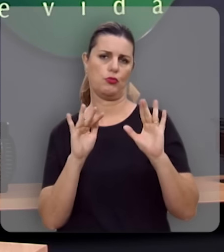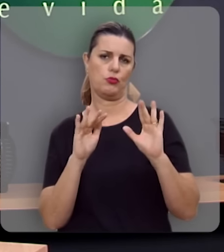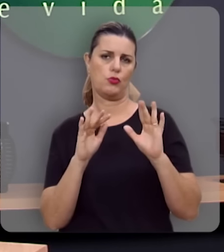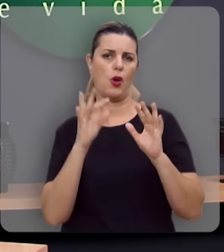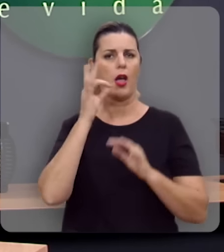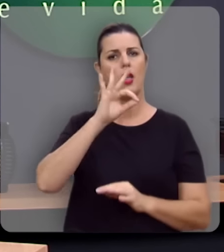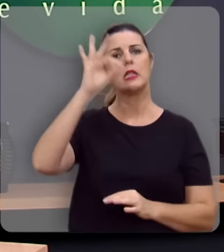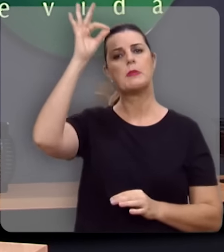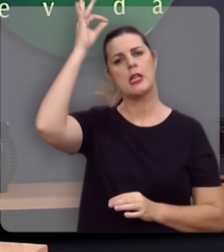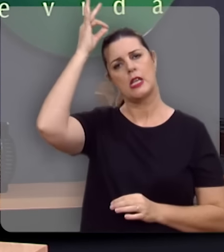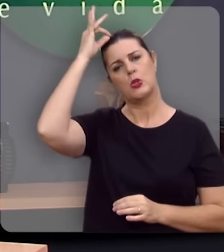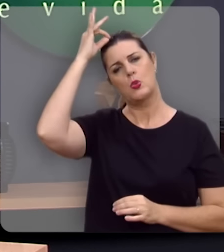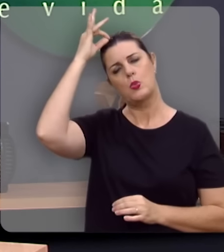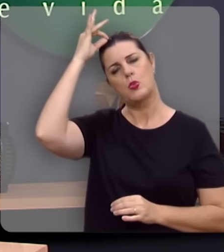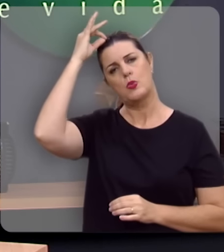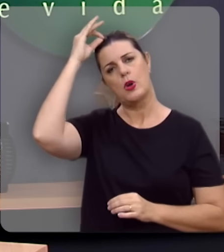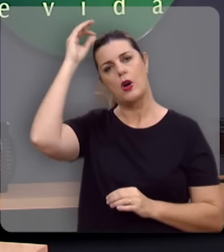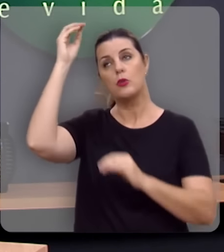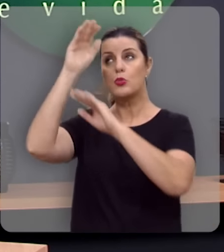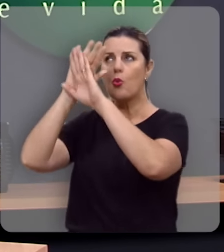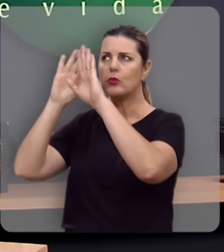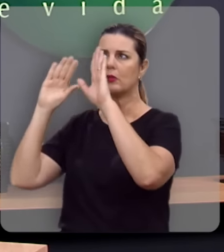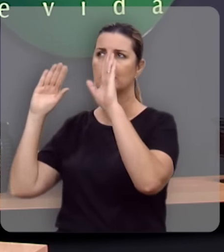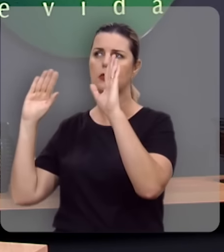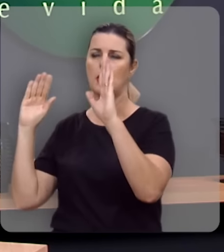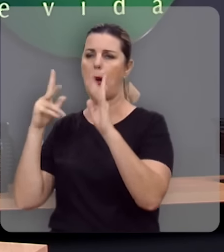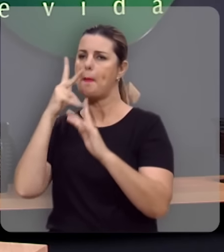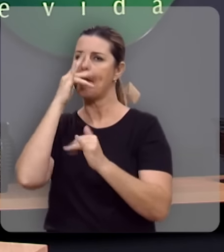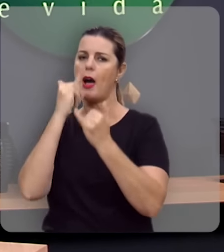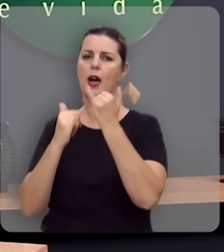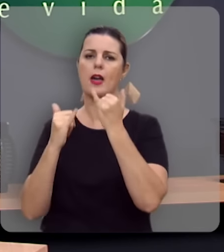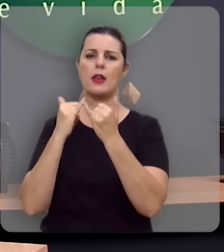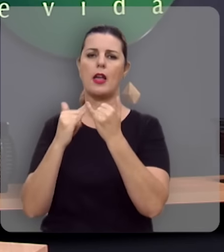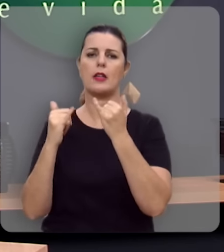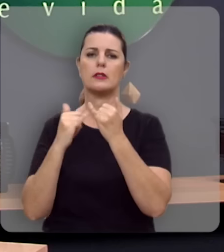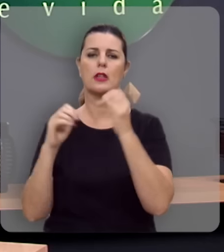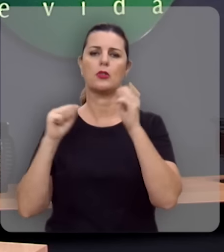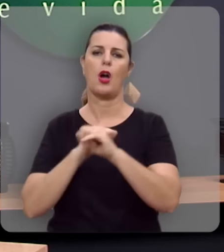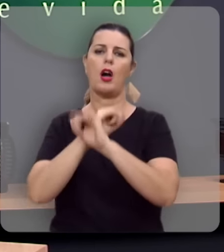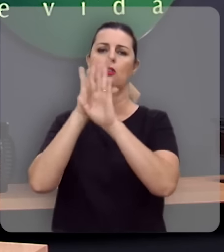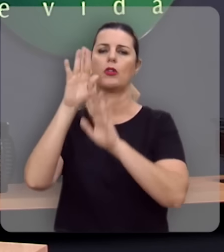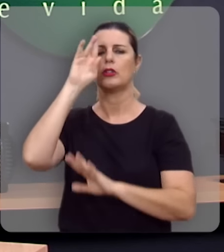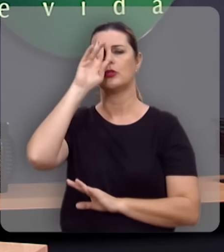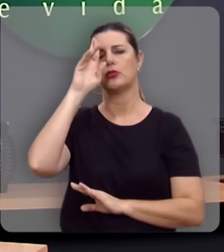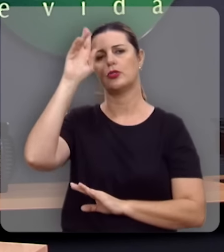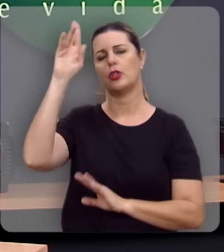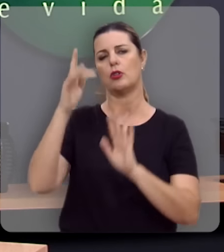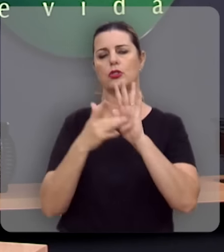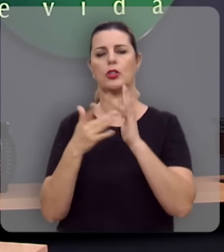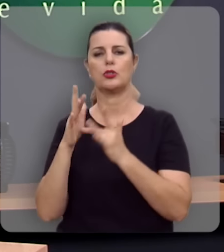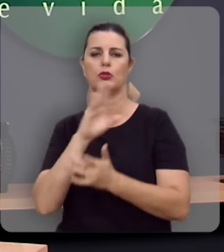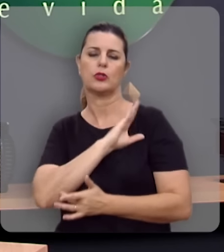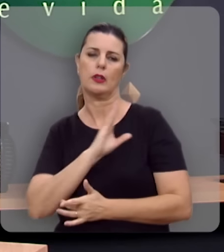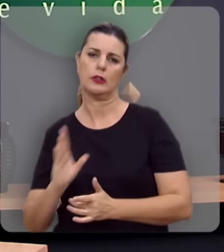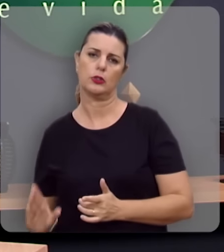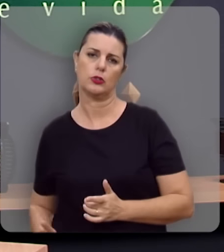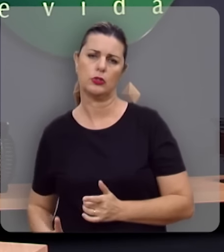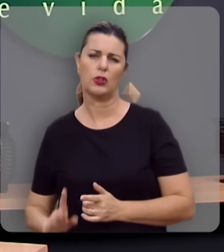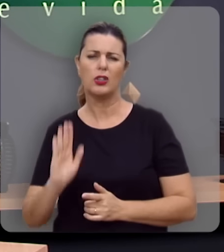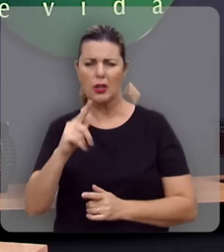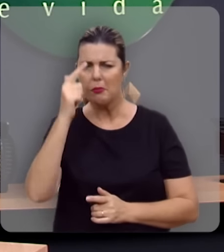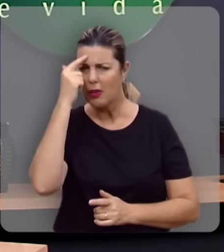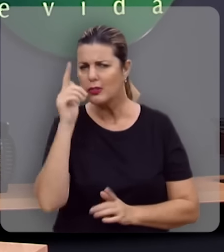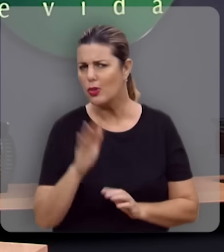glorioso, espiritual, celestial, semelhante ao corpo da glória do Senhor Jesus